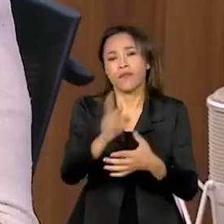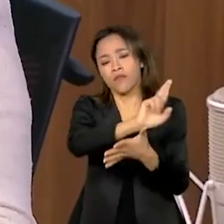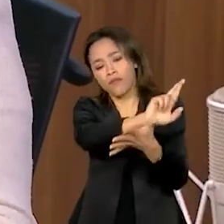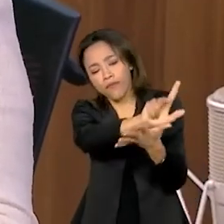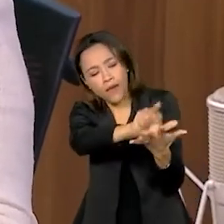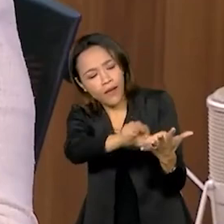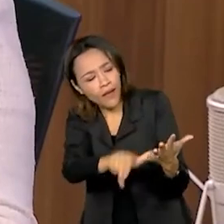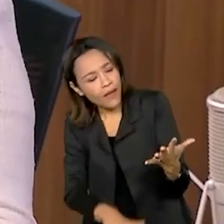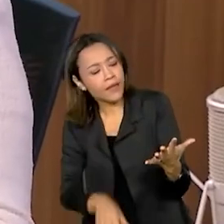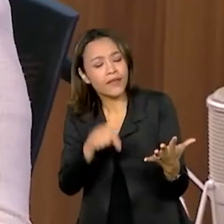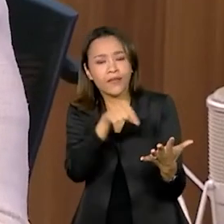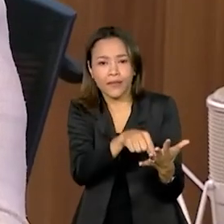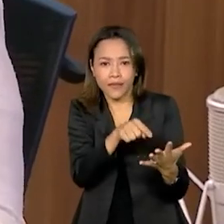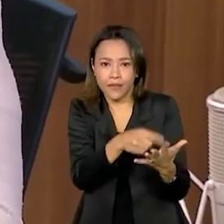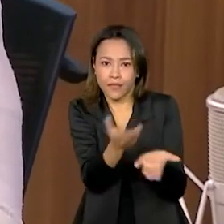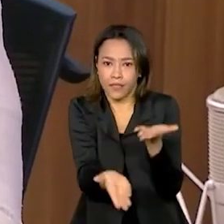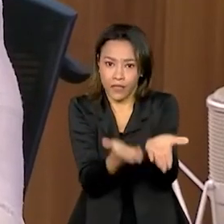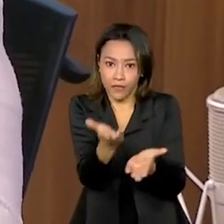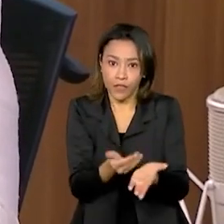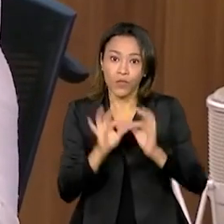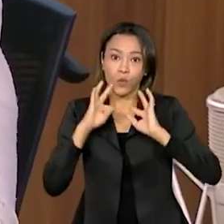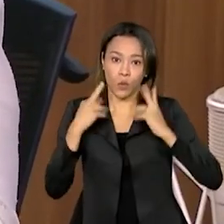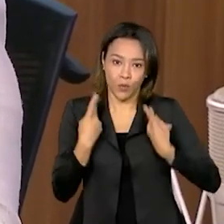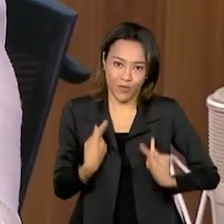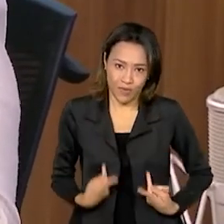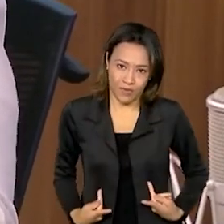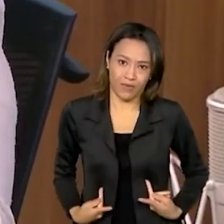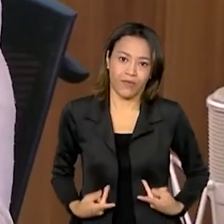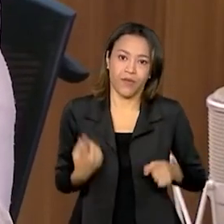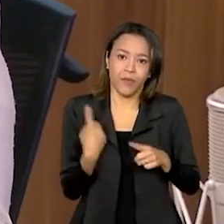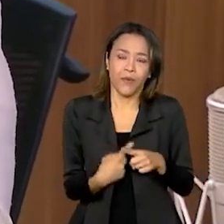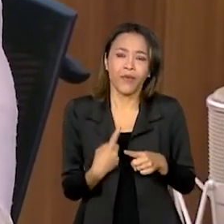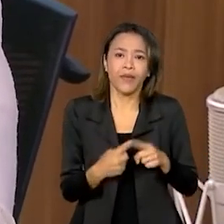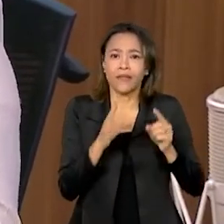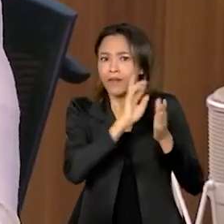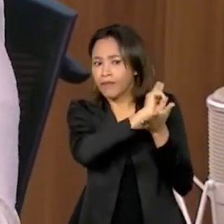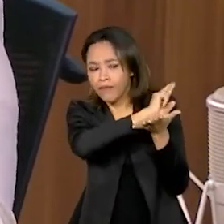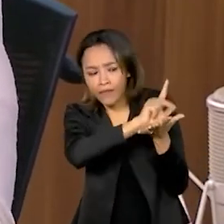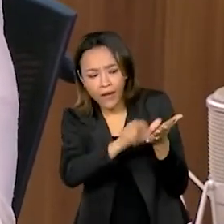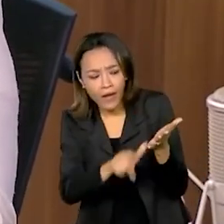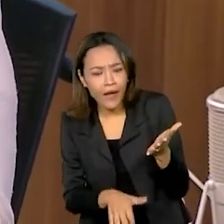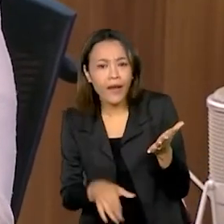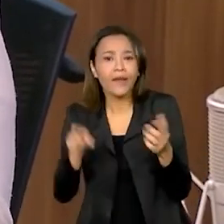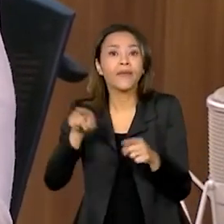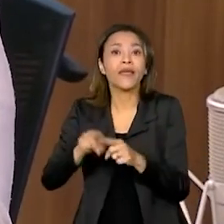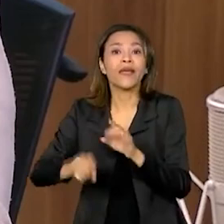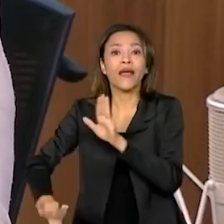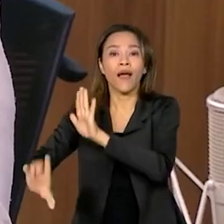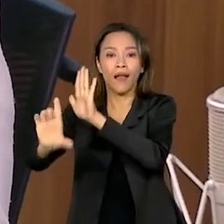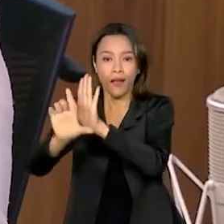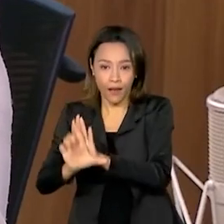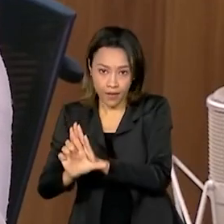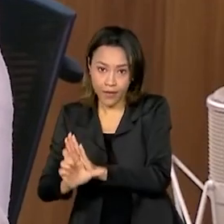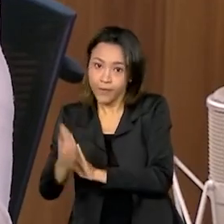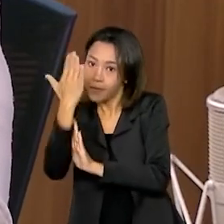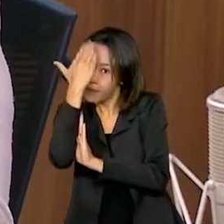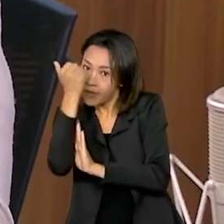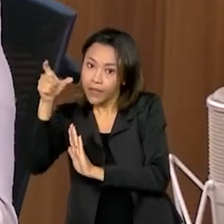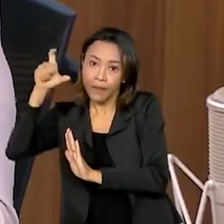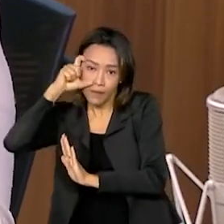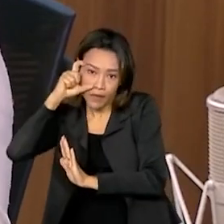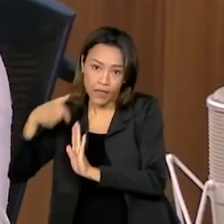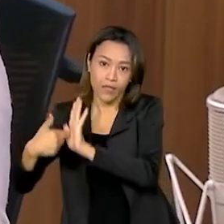integrado e humanizado, né? Integral, porque ele tem todos os serviços que a Lei Maria da Penha coloca. Ele tem